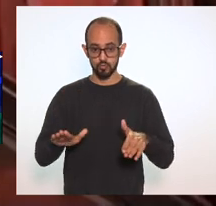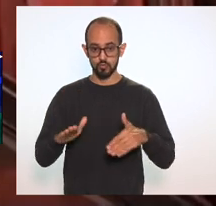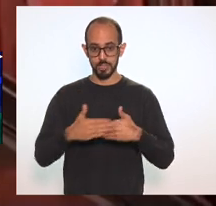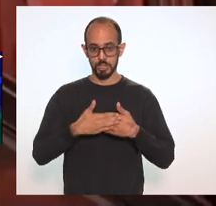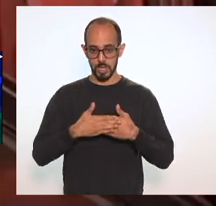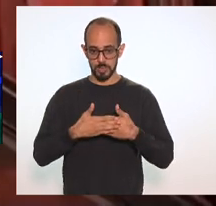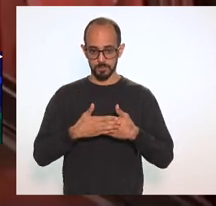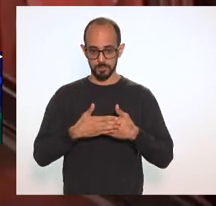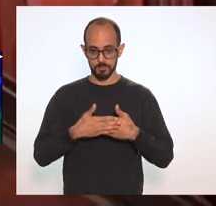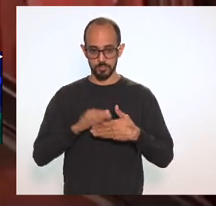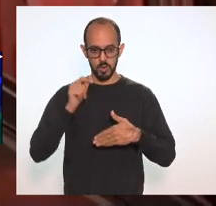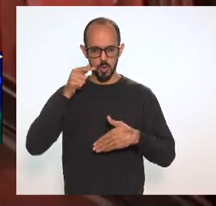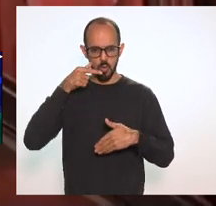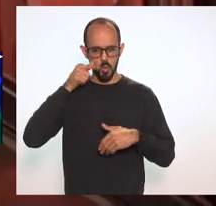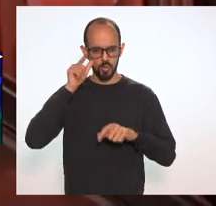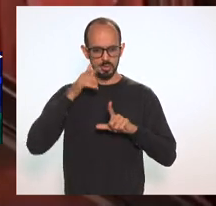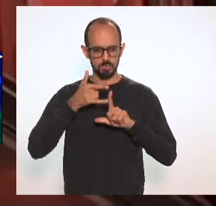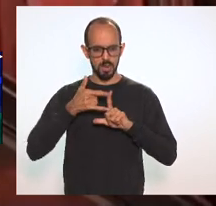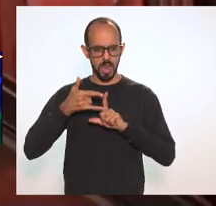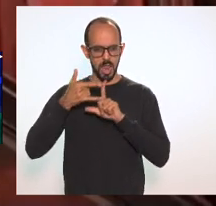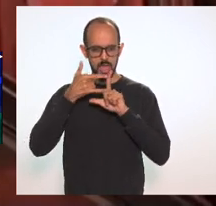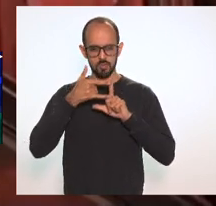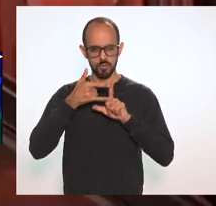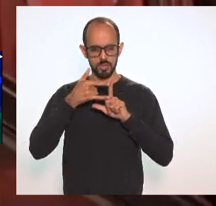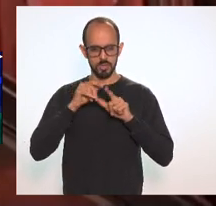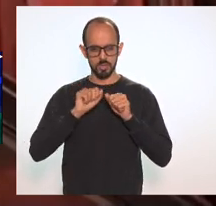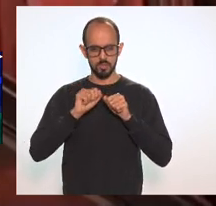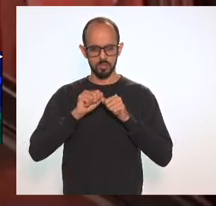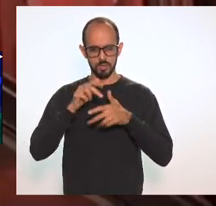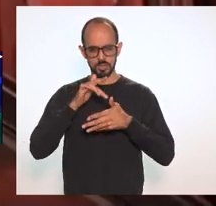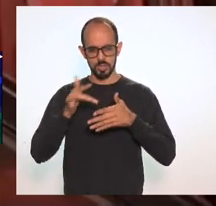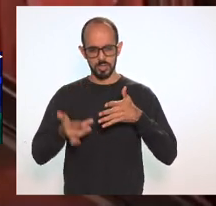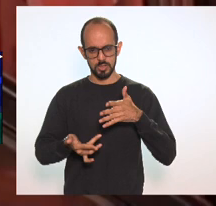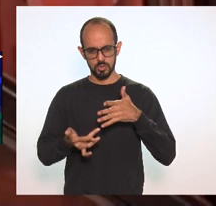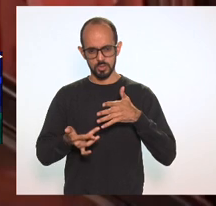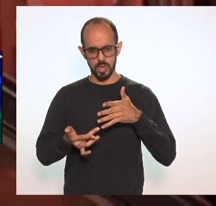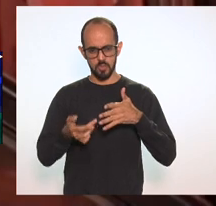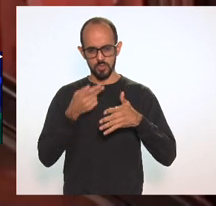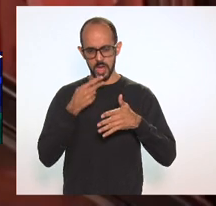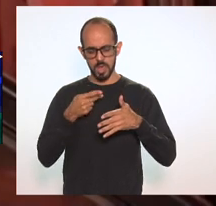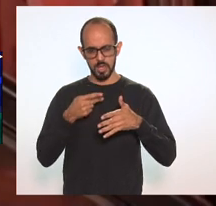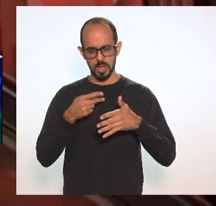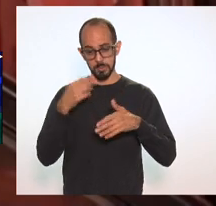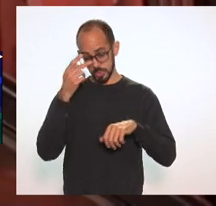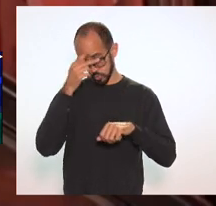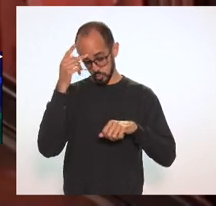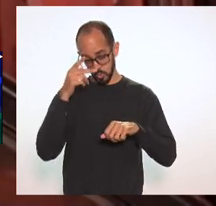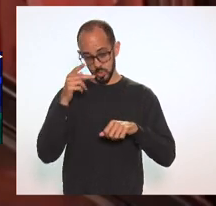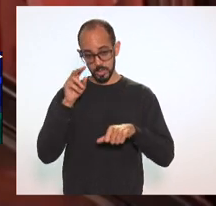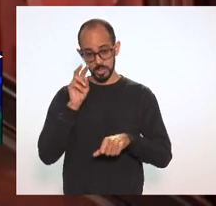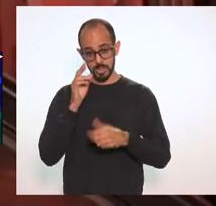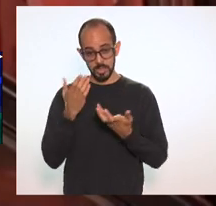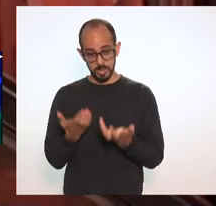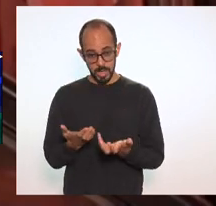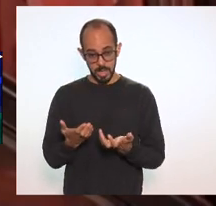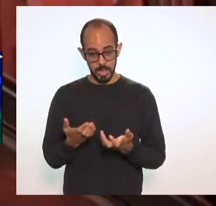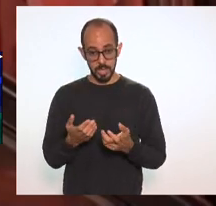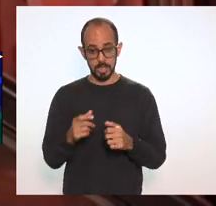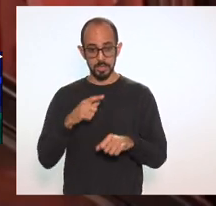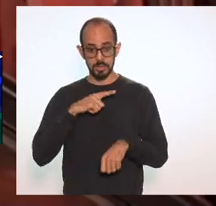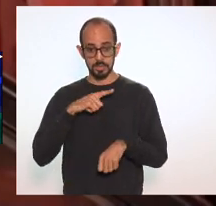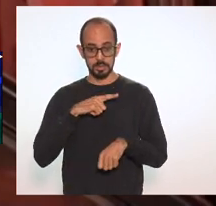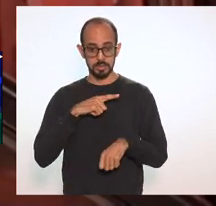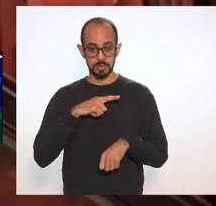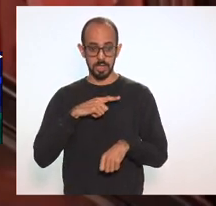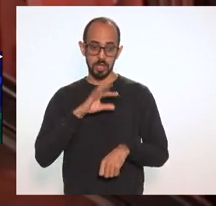eu falei ontem uma live que eu fiz as minhas redes sociais o normalmente quem defende Lock Down tem o seu